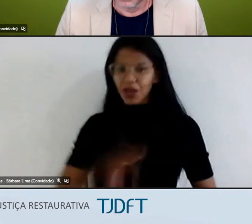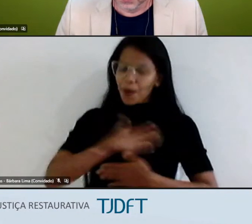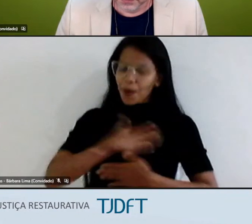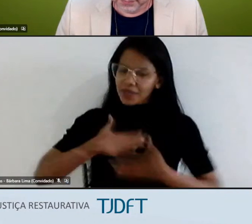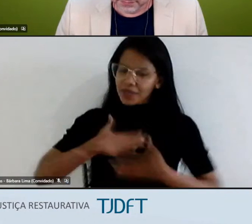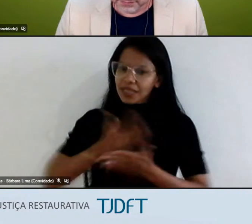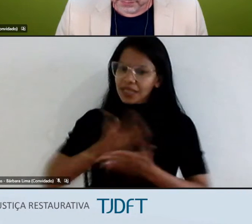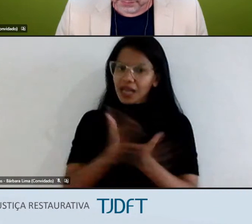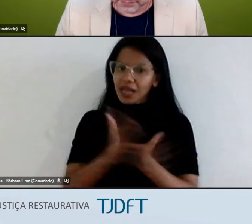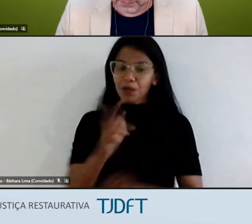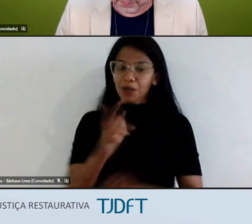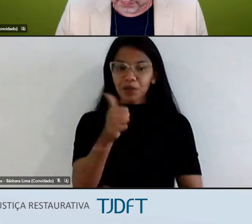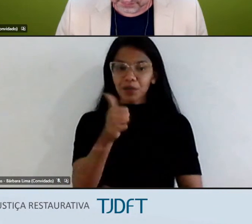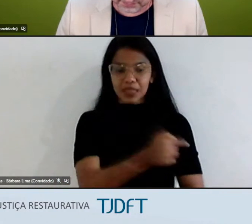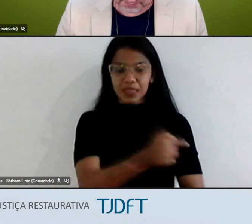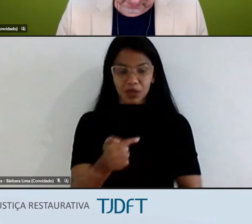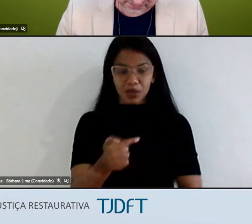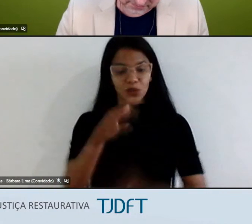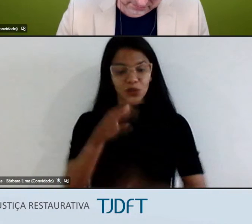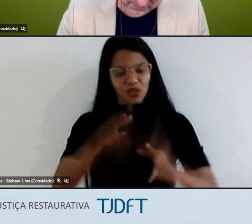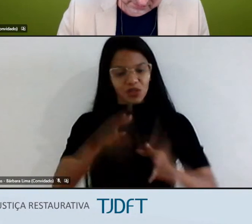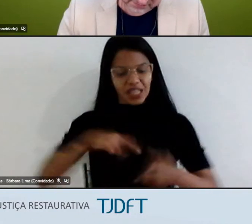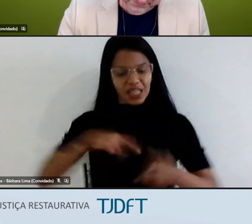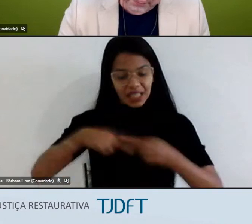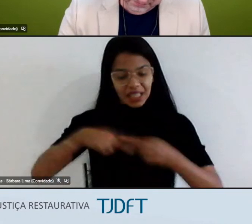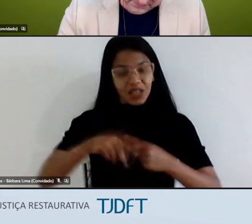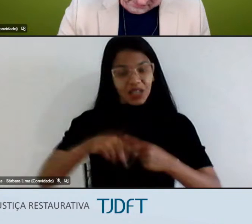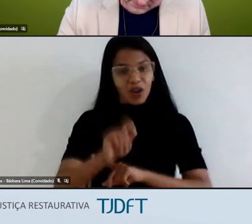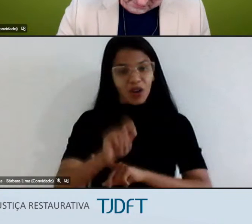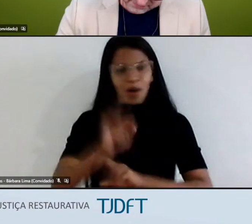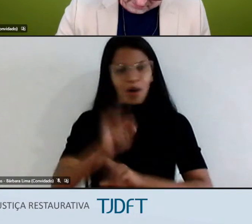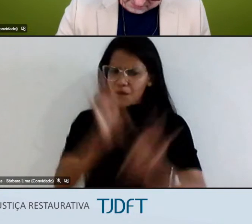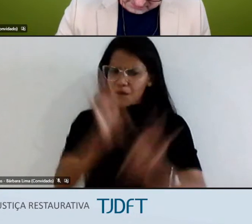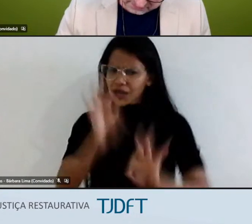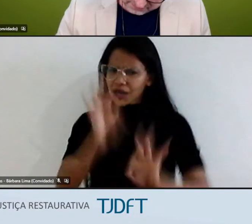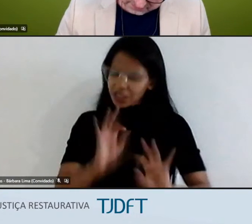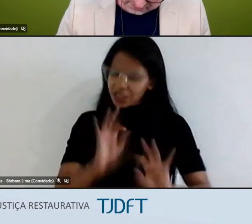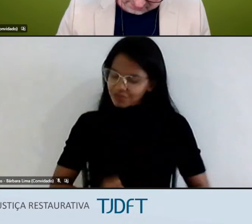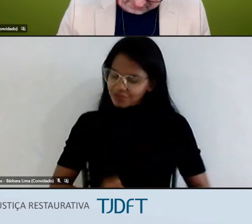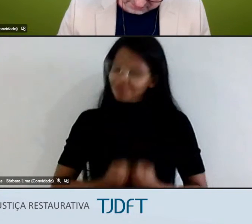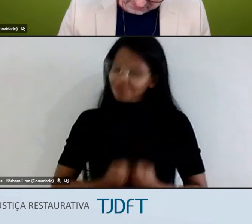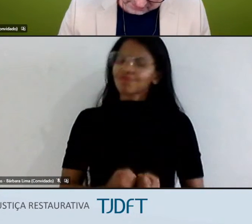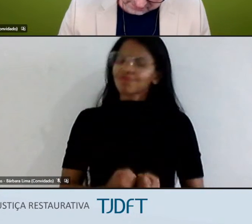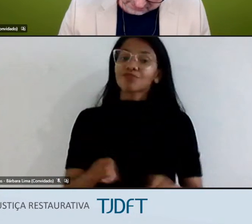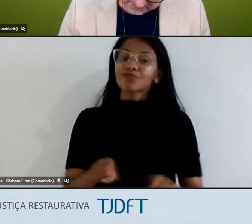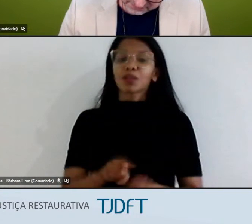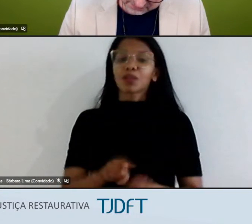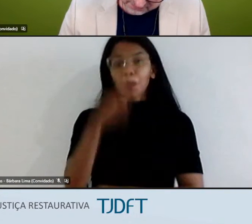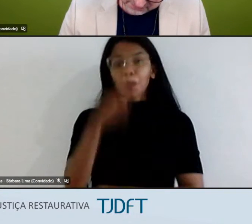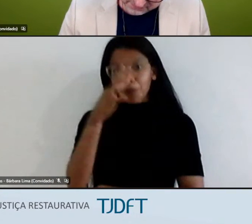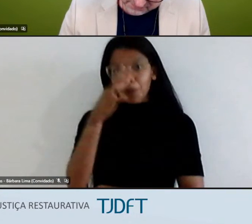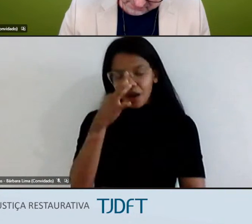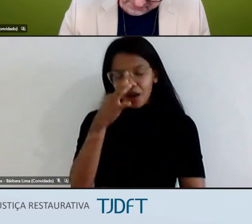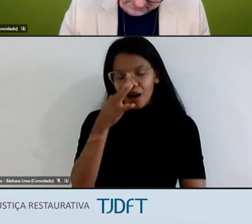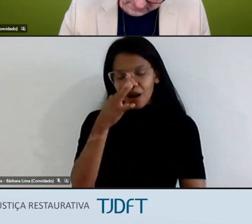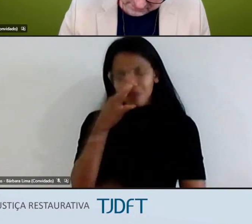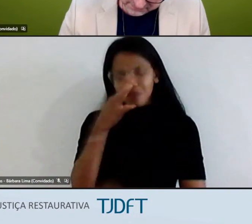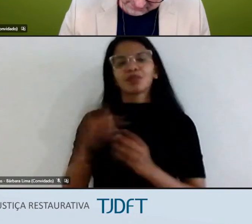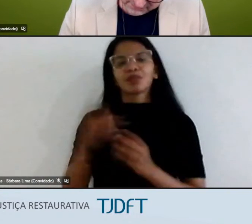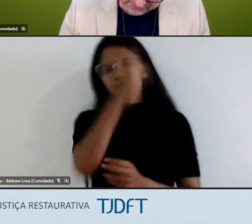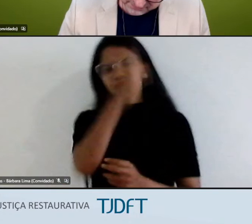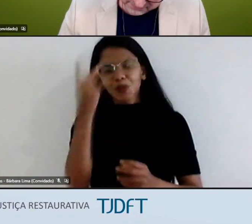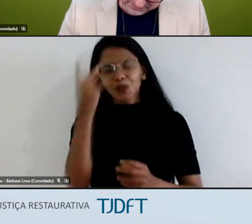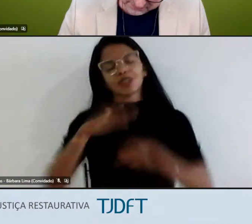de Justiça Restaurativa, preparada com muita dedicação e acompanhada com muito zelo por todos